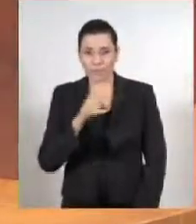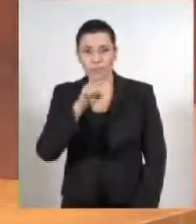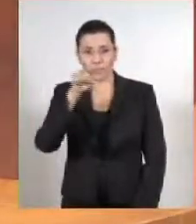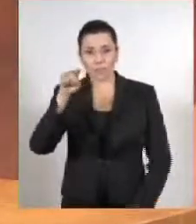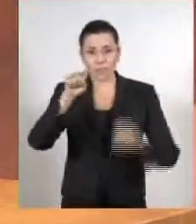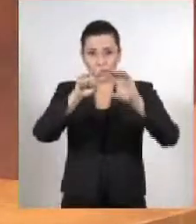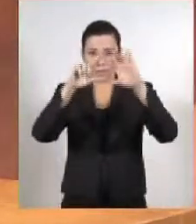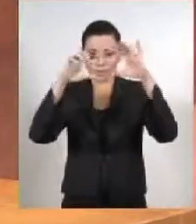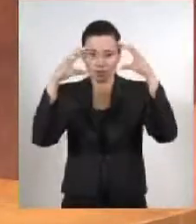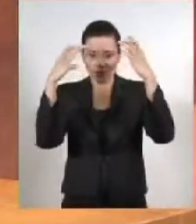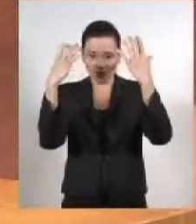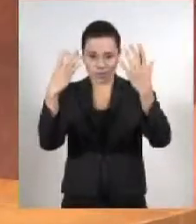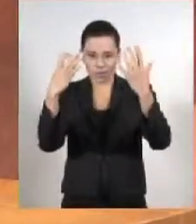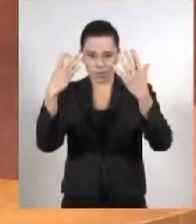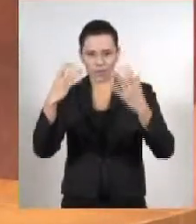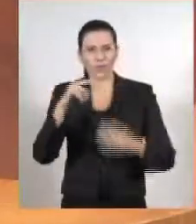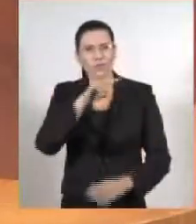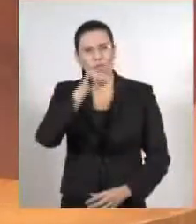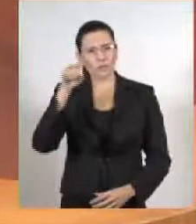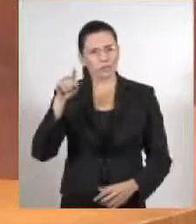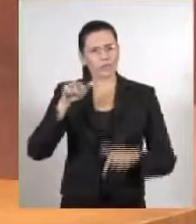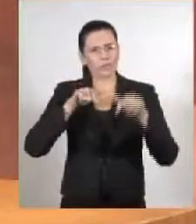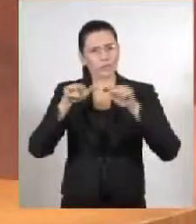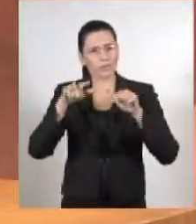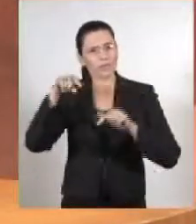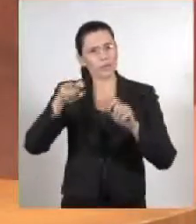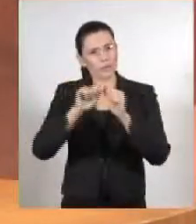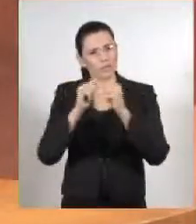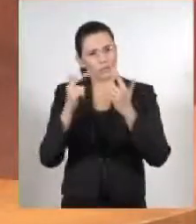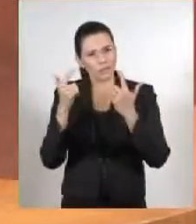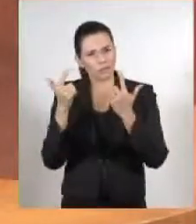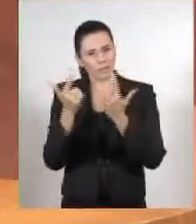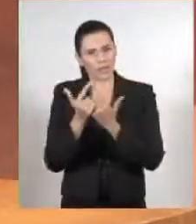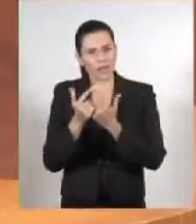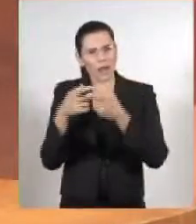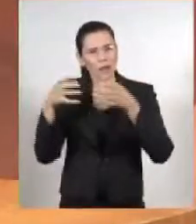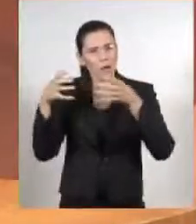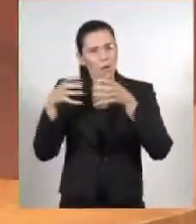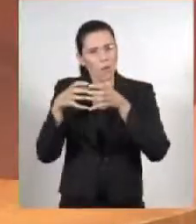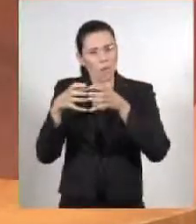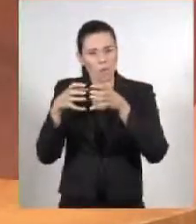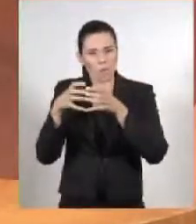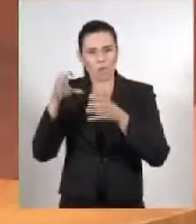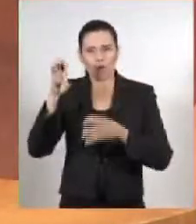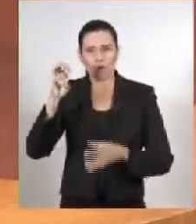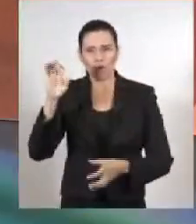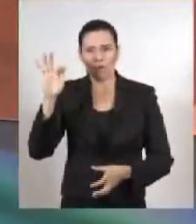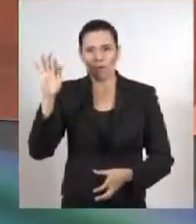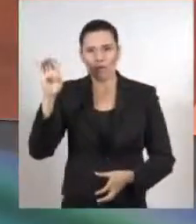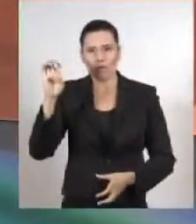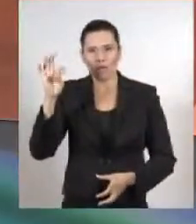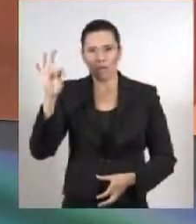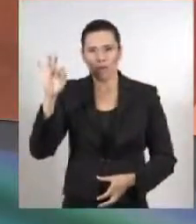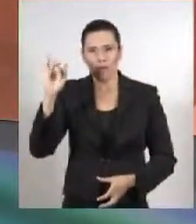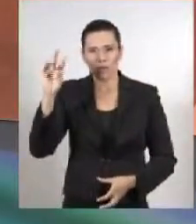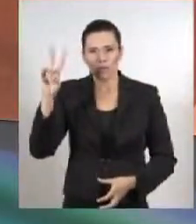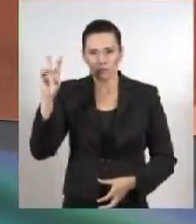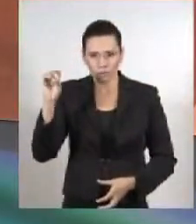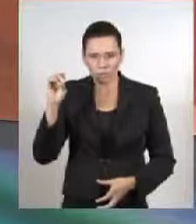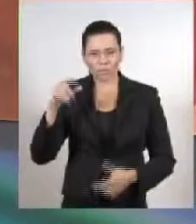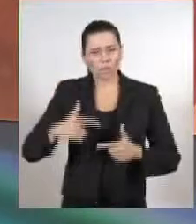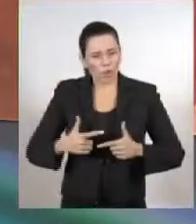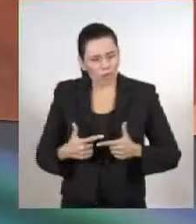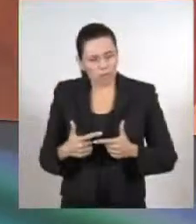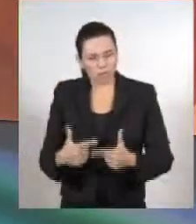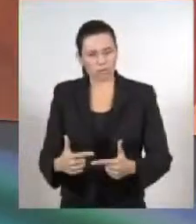galeria, aqui que eu quero saudar todos os servidores desta casa que estão numa batalha grande. Nós reconhecemos essa luta e eu não